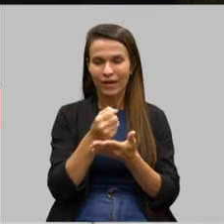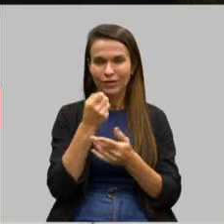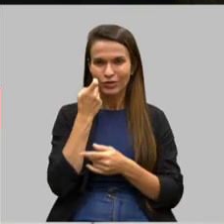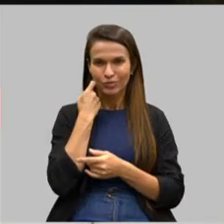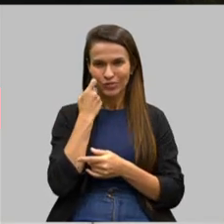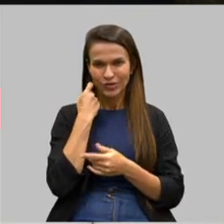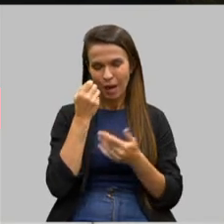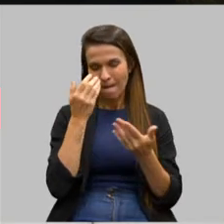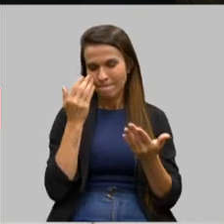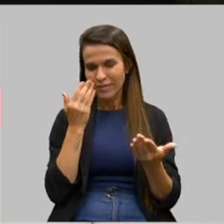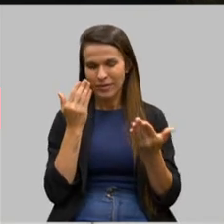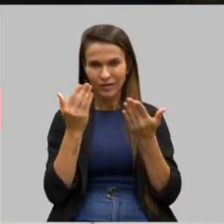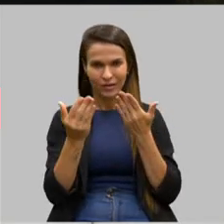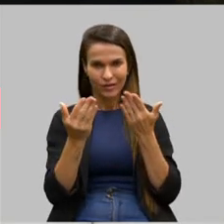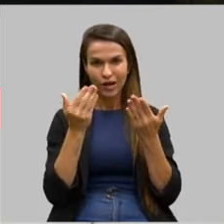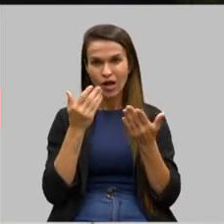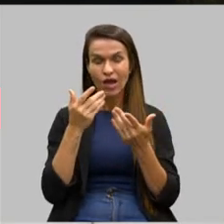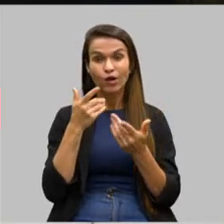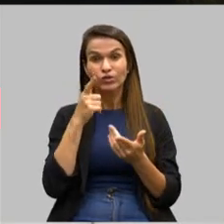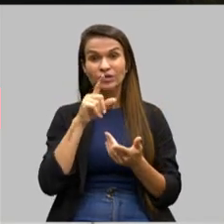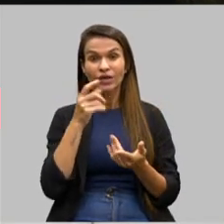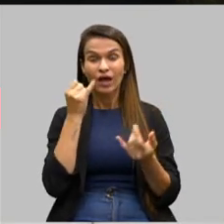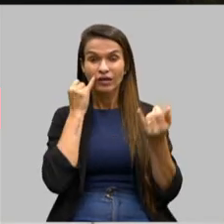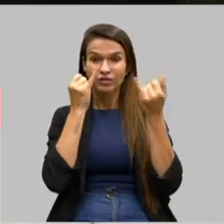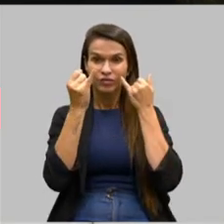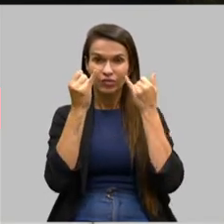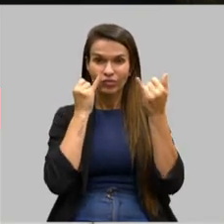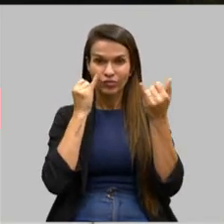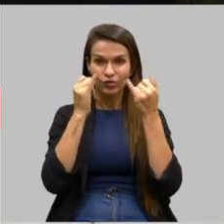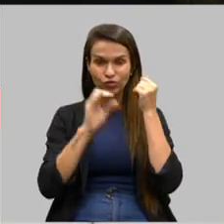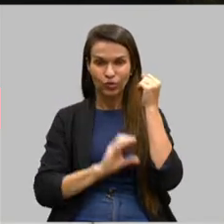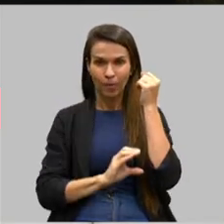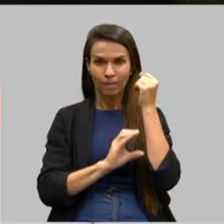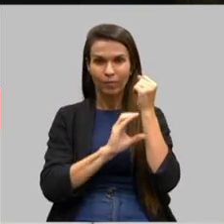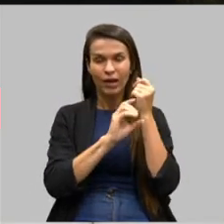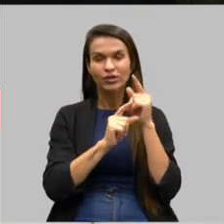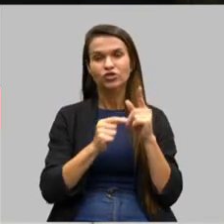é capturar as informações climáticas de um dado local.